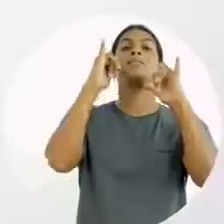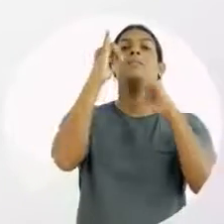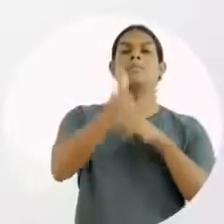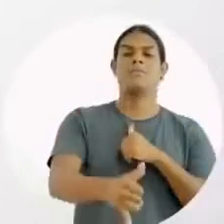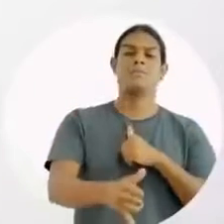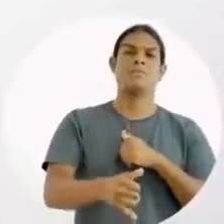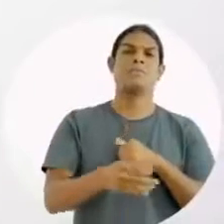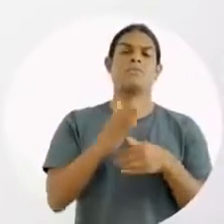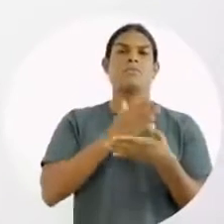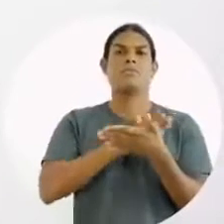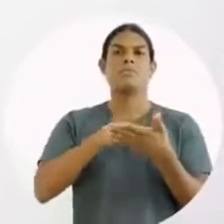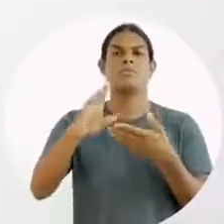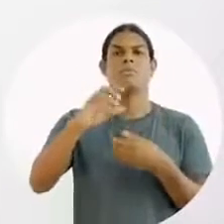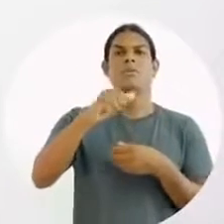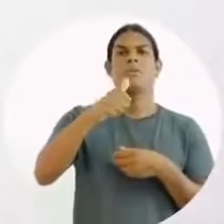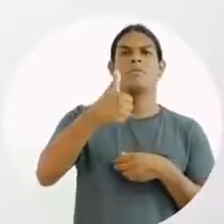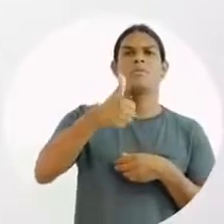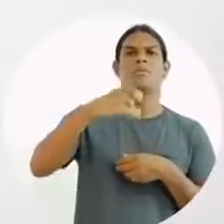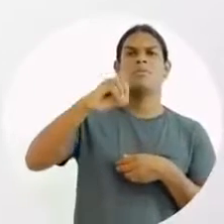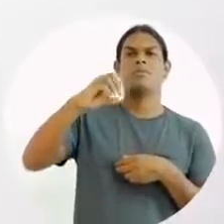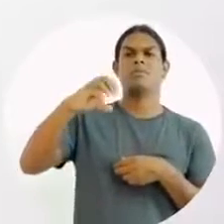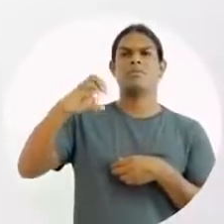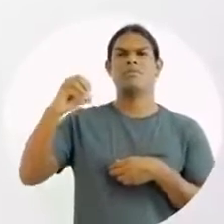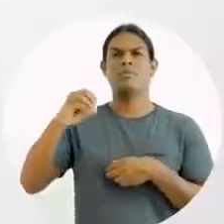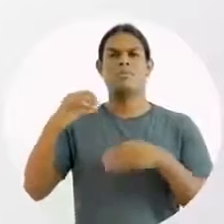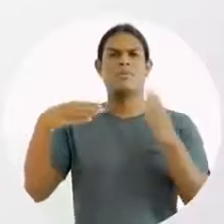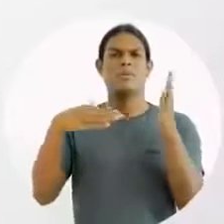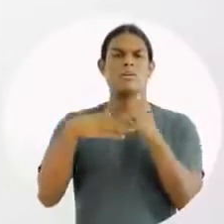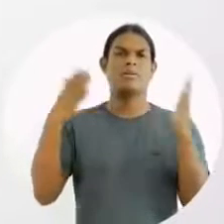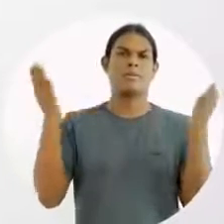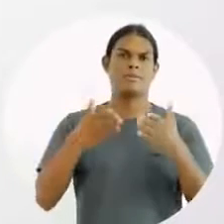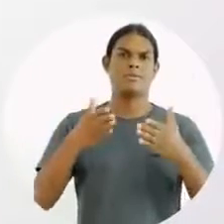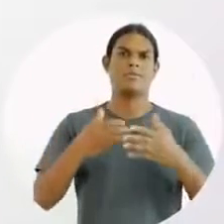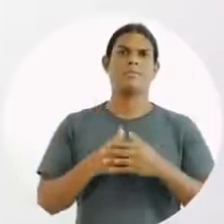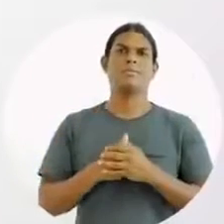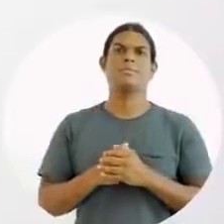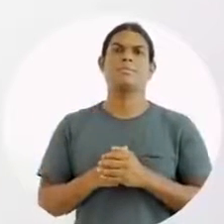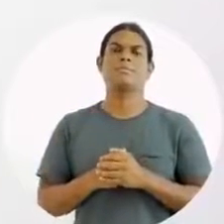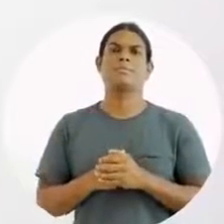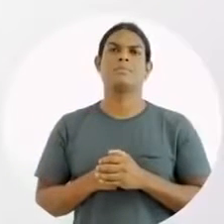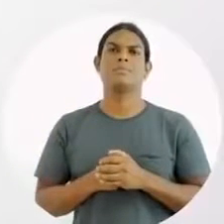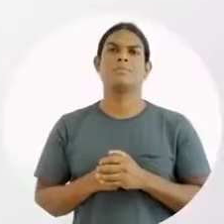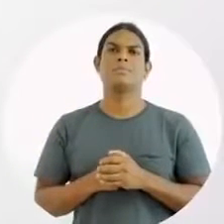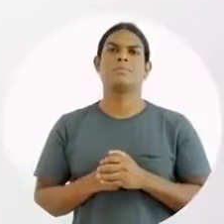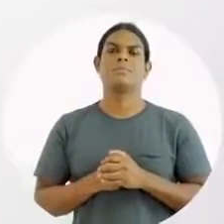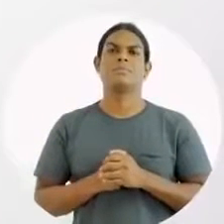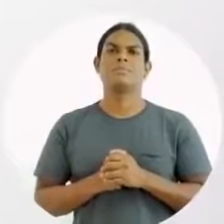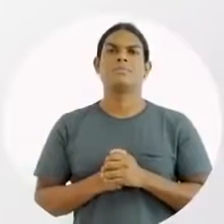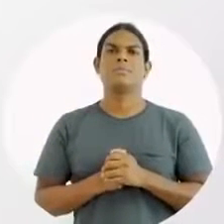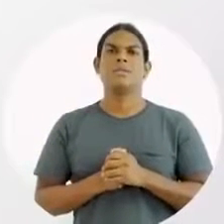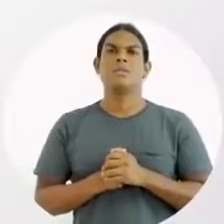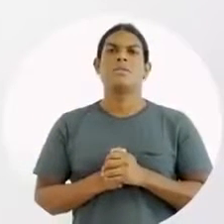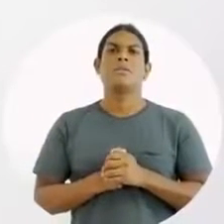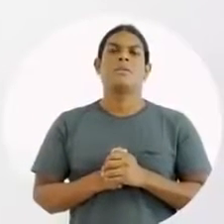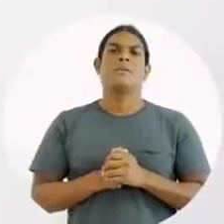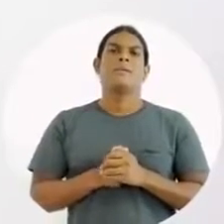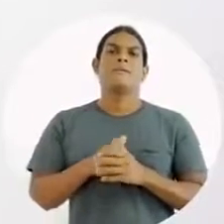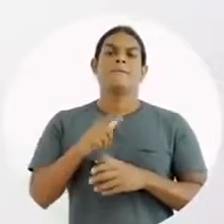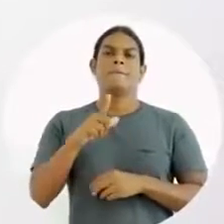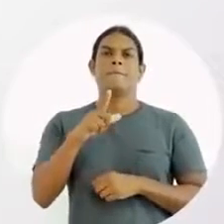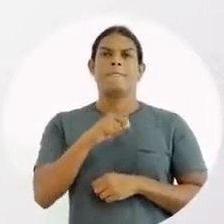Foi iniciada em 1990 e permanece até os dias de hoje. Nesse momento, a gente tem